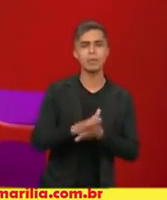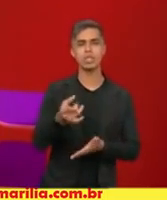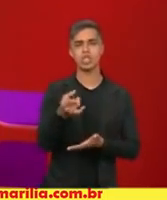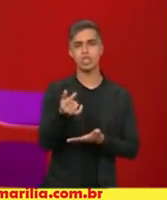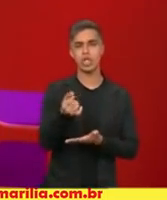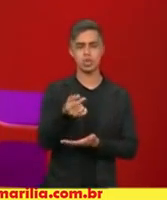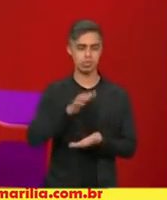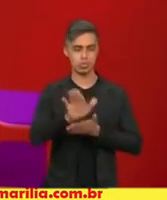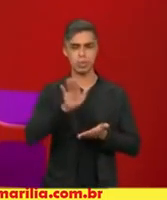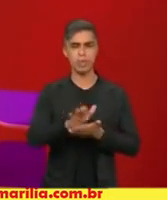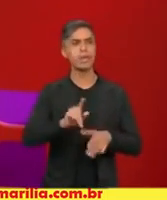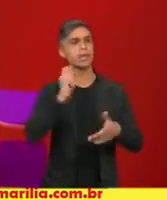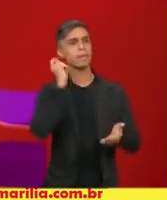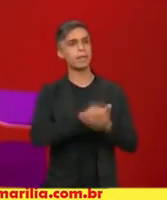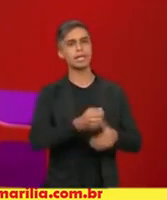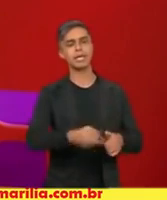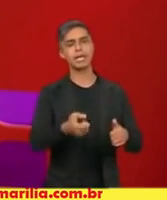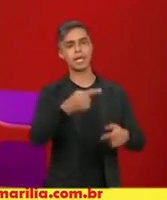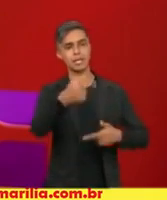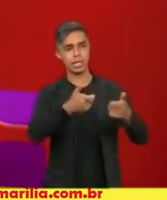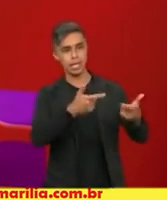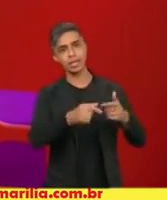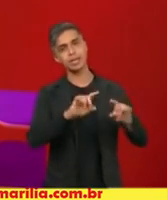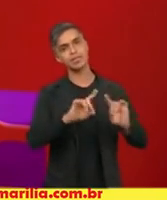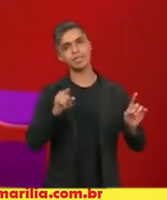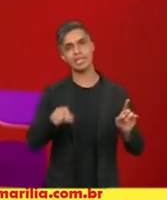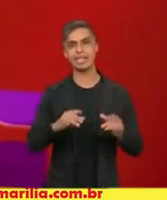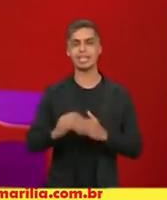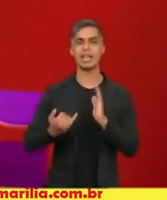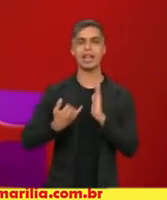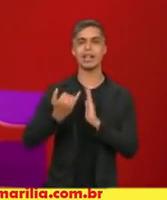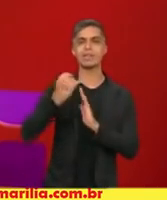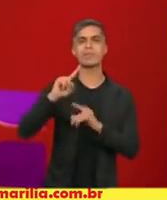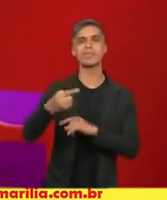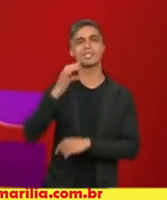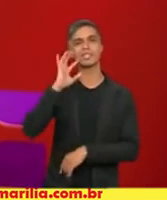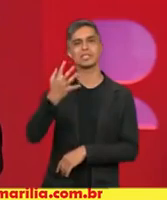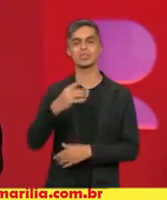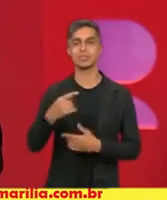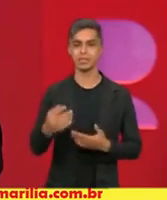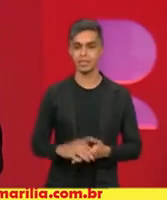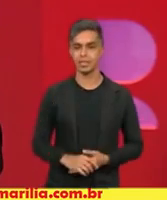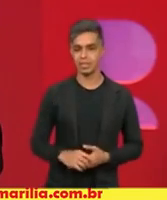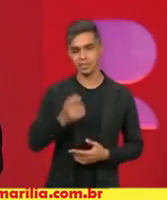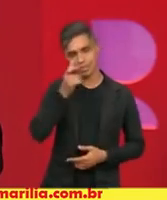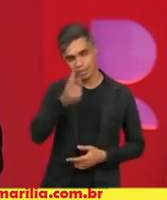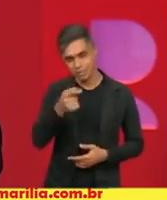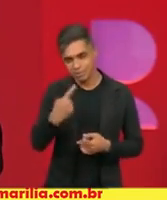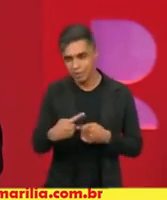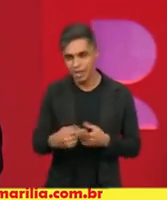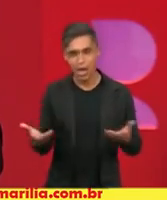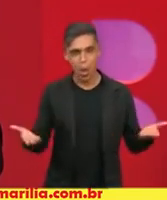moeda e paga as contas da guerra e os efeitos inflacionários resolveremos depois. Né? Esses debates é curioso, né? Porque são debates atuais.